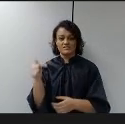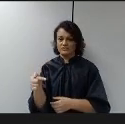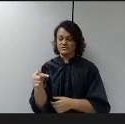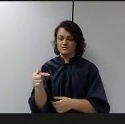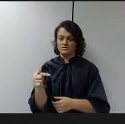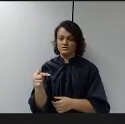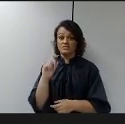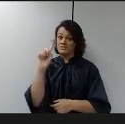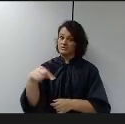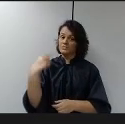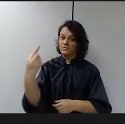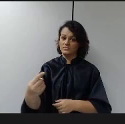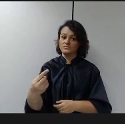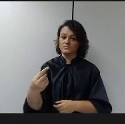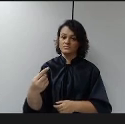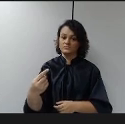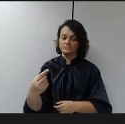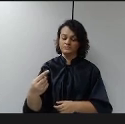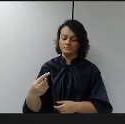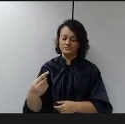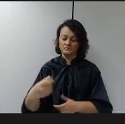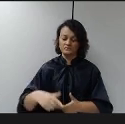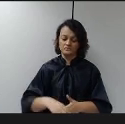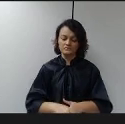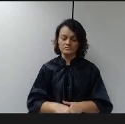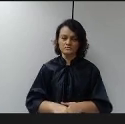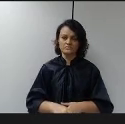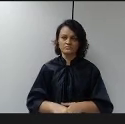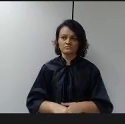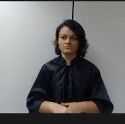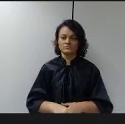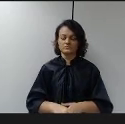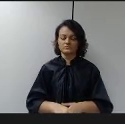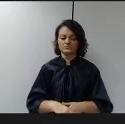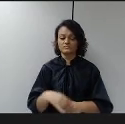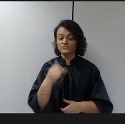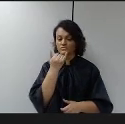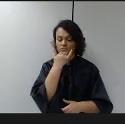depois estou aplicando... Só um minuto que sumiu aqui.